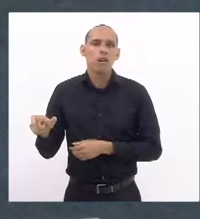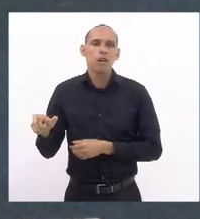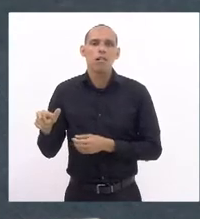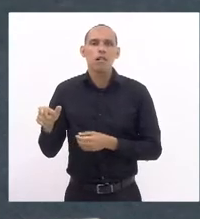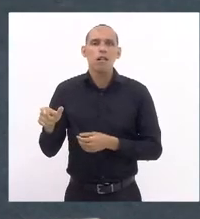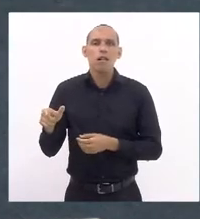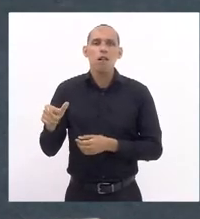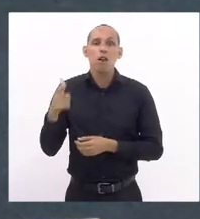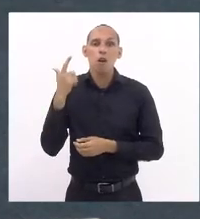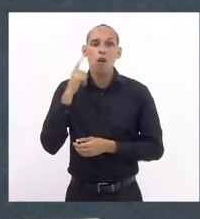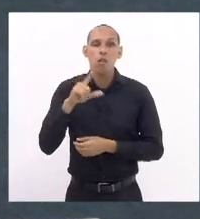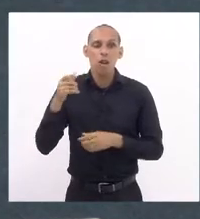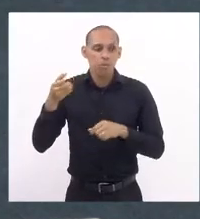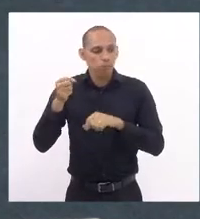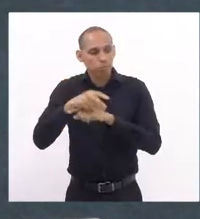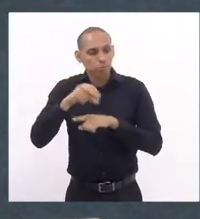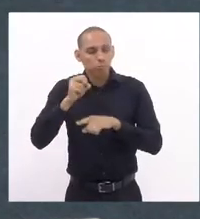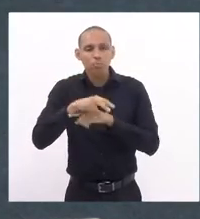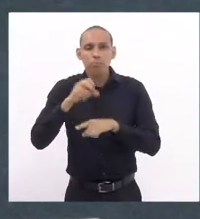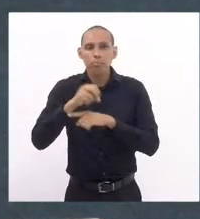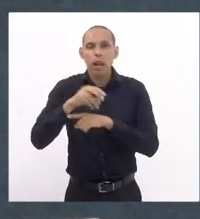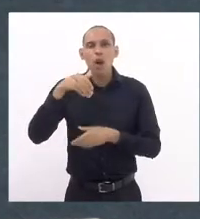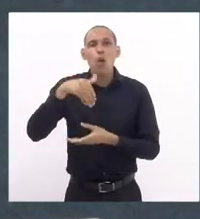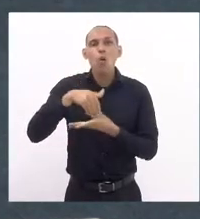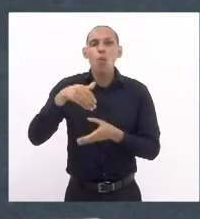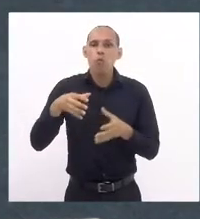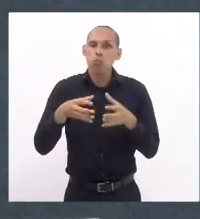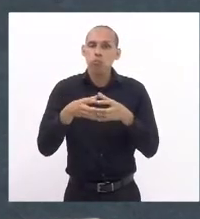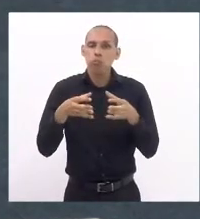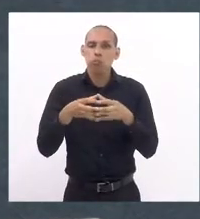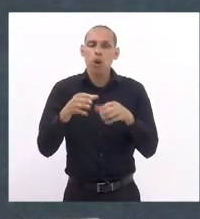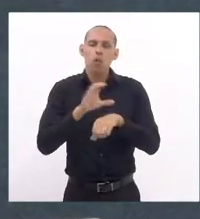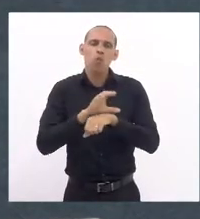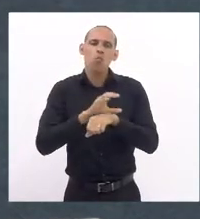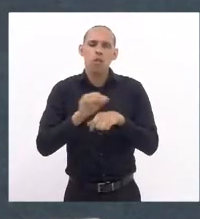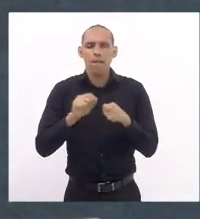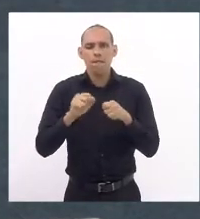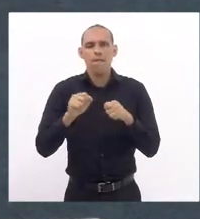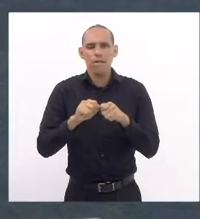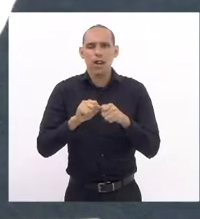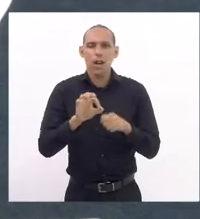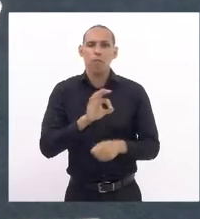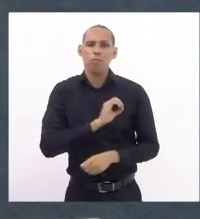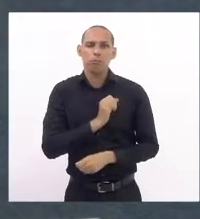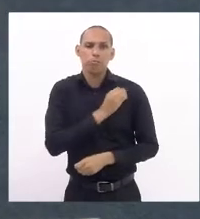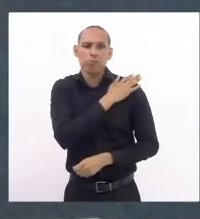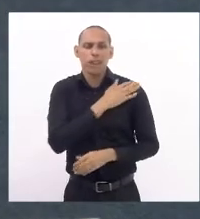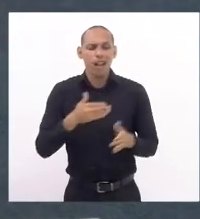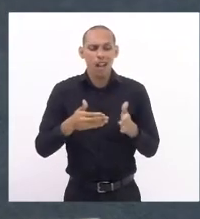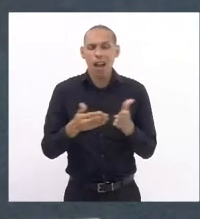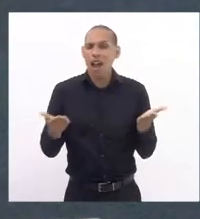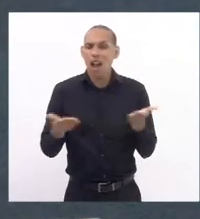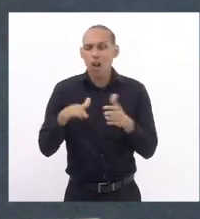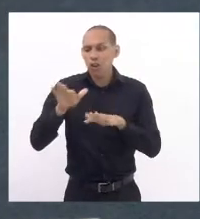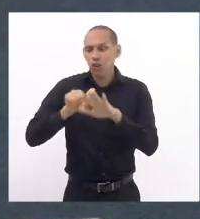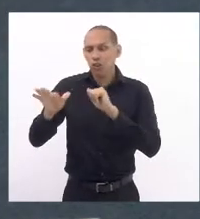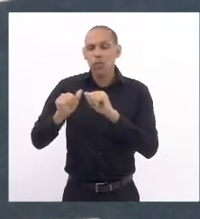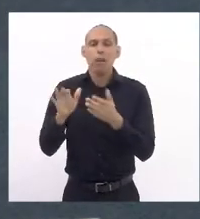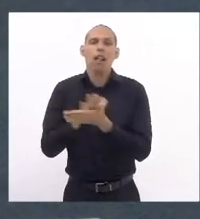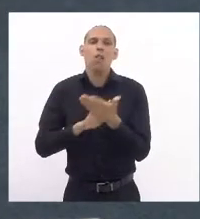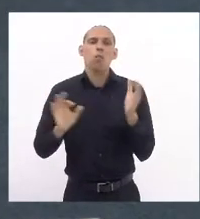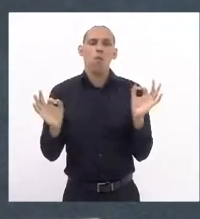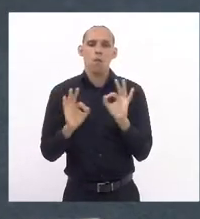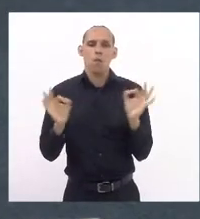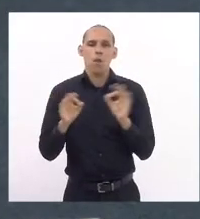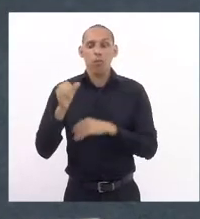absorvidos dentro da última turma para fazer o curso na PM, mas até agora não foram chamados. Né? O